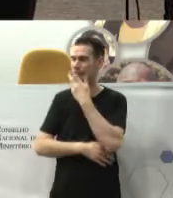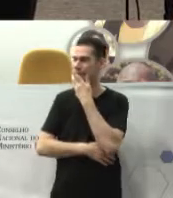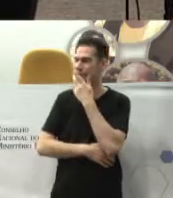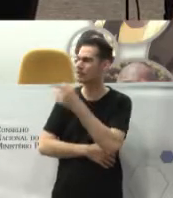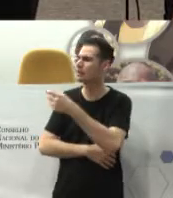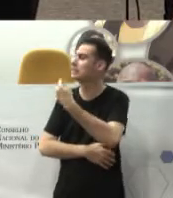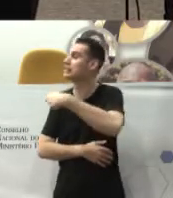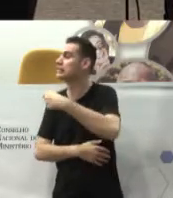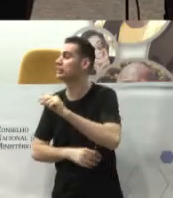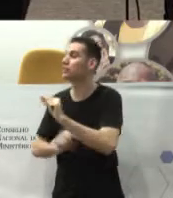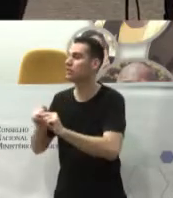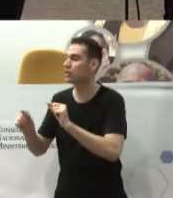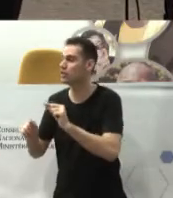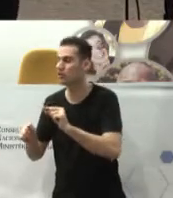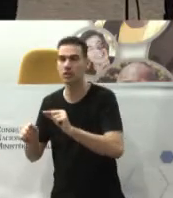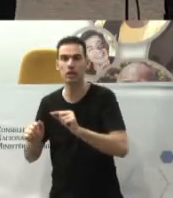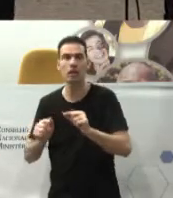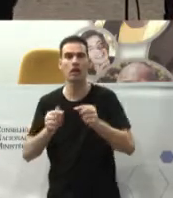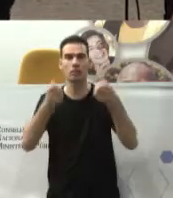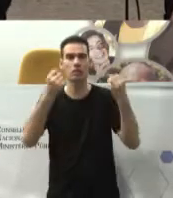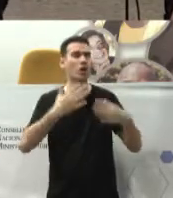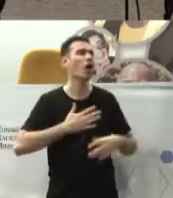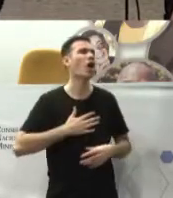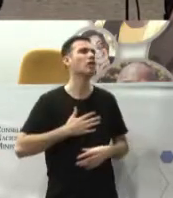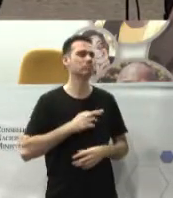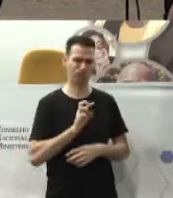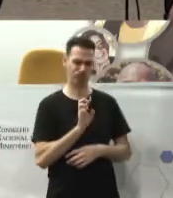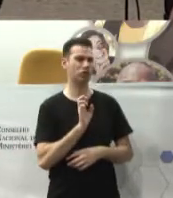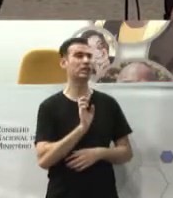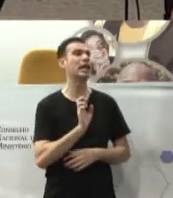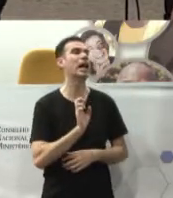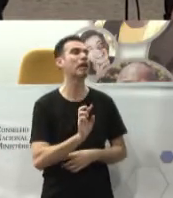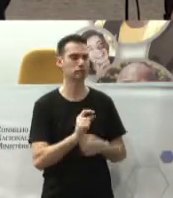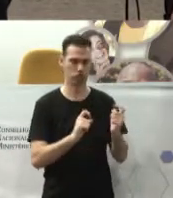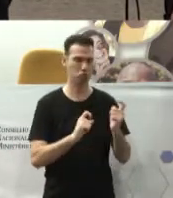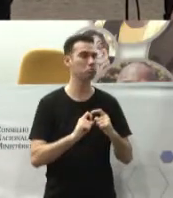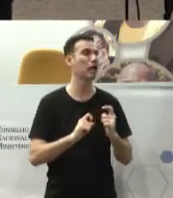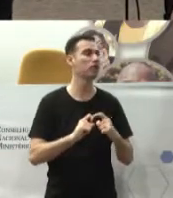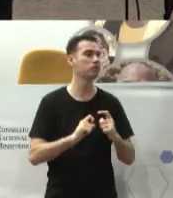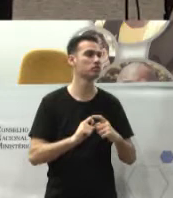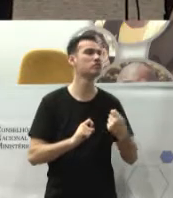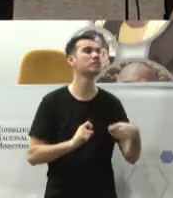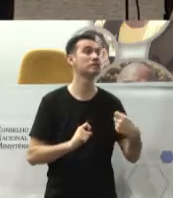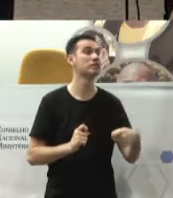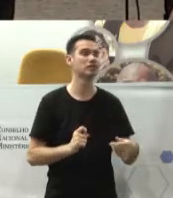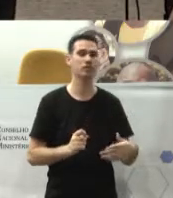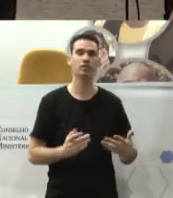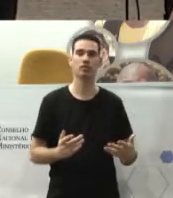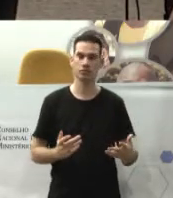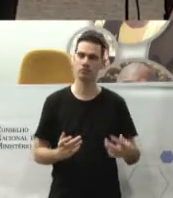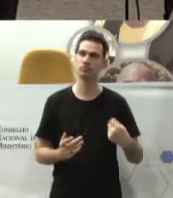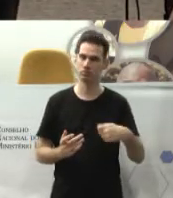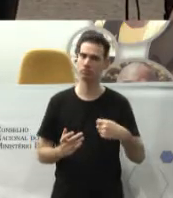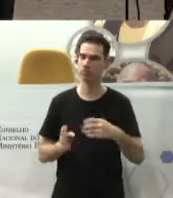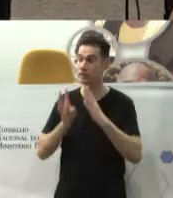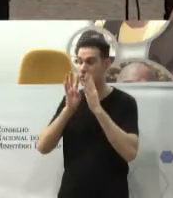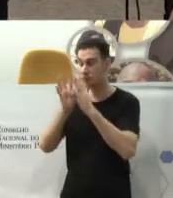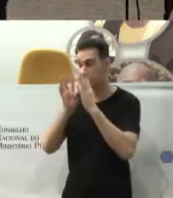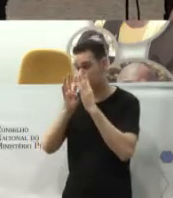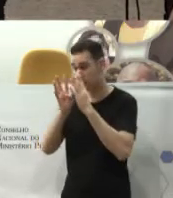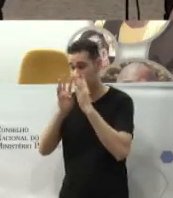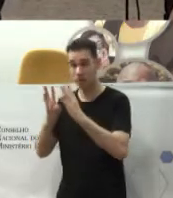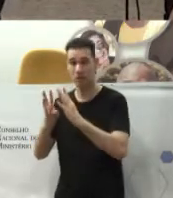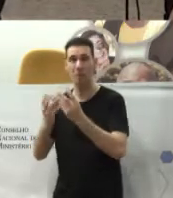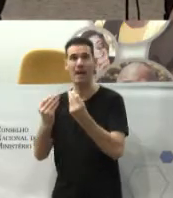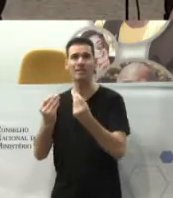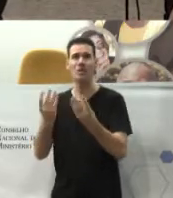você precisa. Ah, eu estou grávida, preciso de médico. Claro que isso tem que ser atendido. Mas isso é um ponto de um contexto